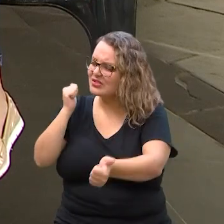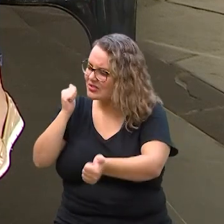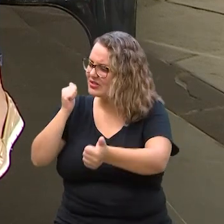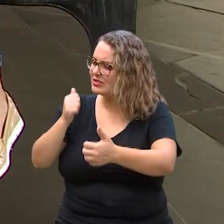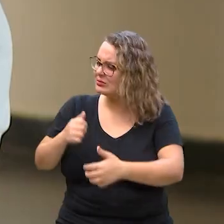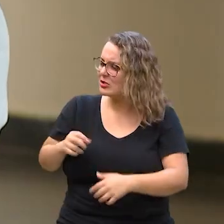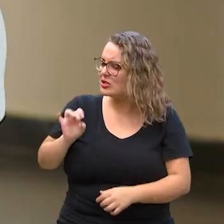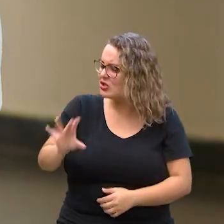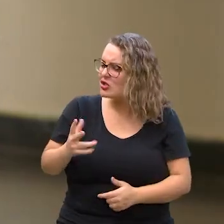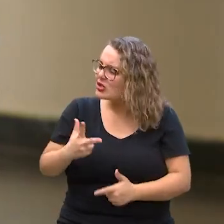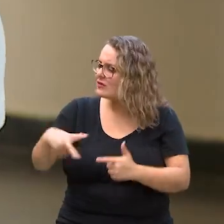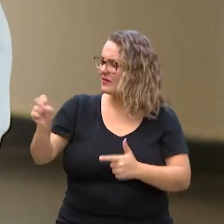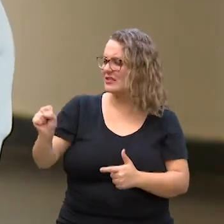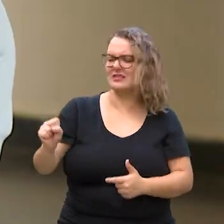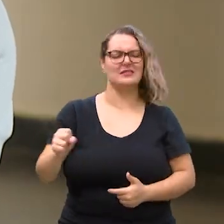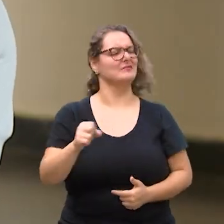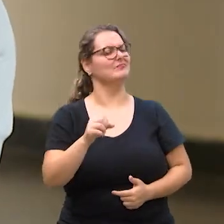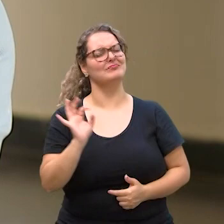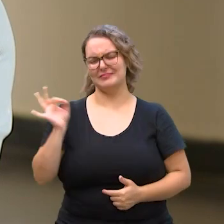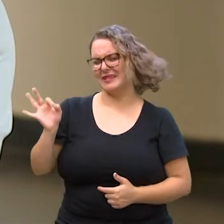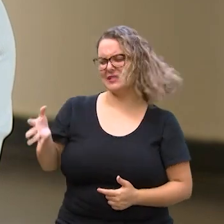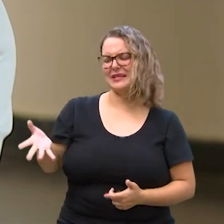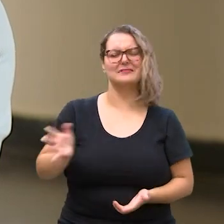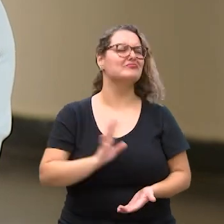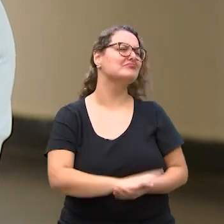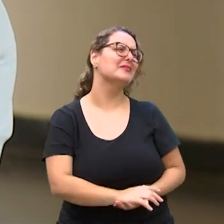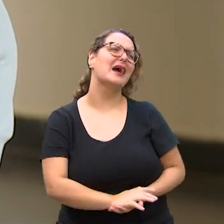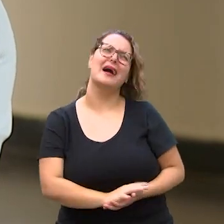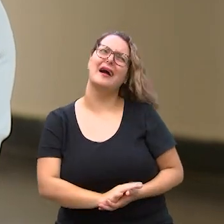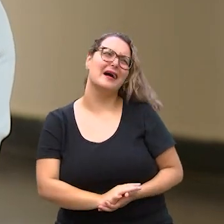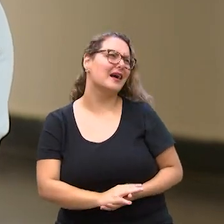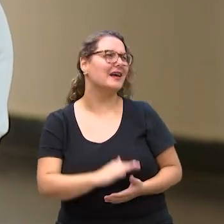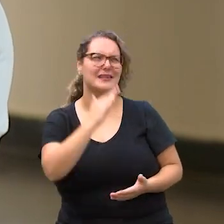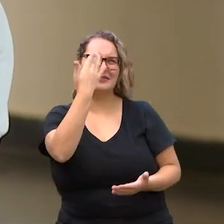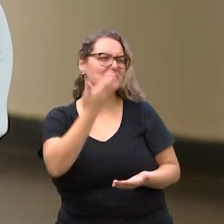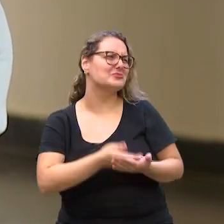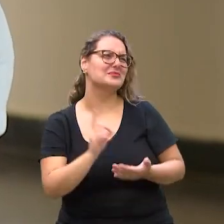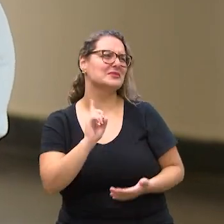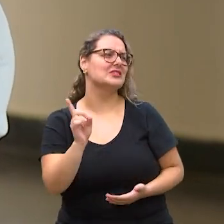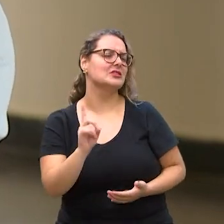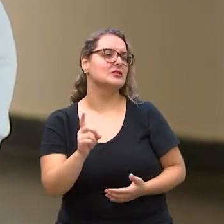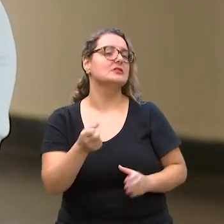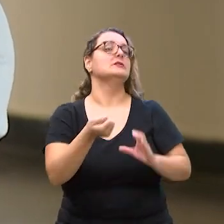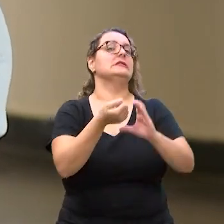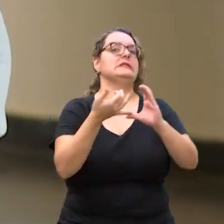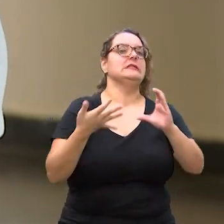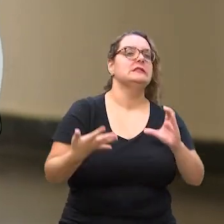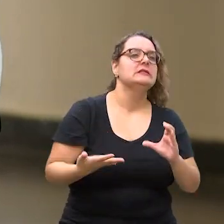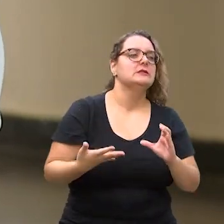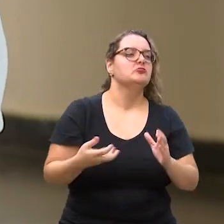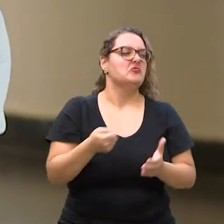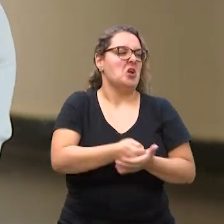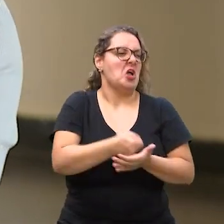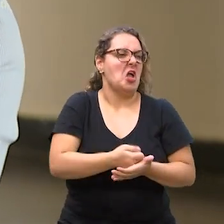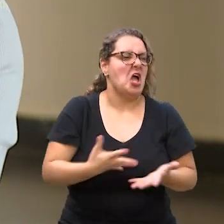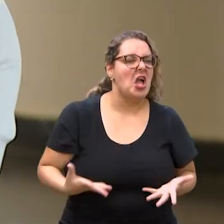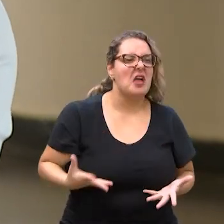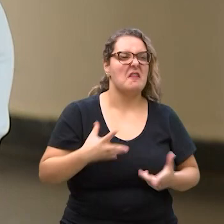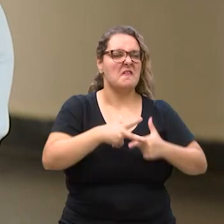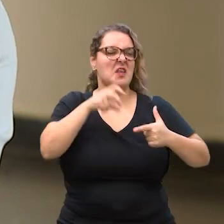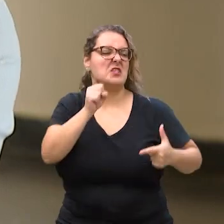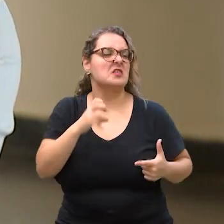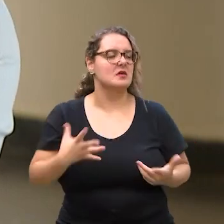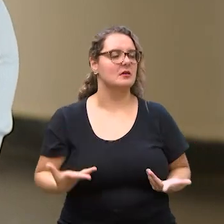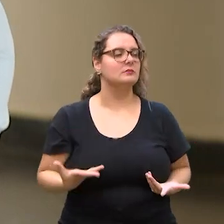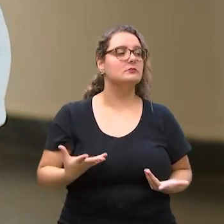correta essa frase? Acredito que não. Acho que o brasileiro, a gente tem muita essa característica de ser na raça, de ser na garra, então tem muita gente